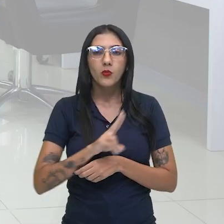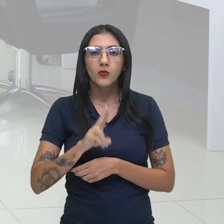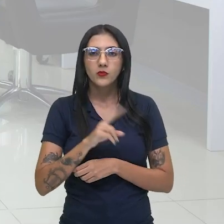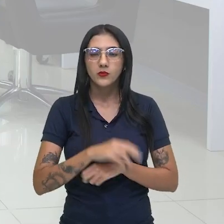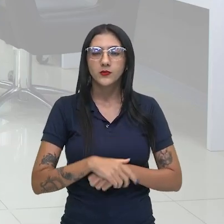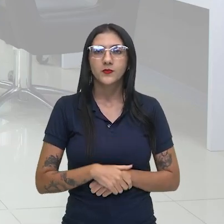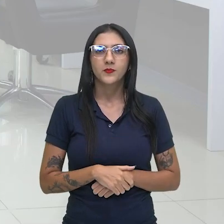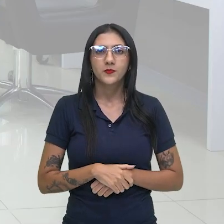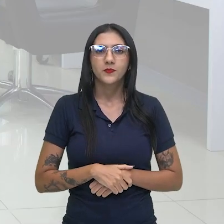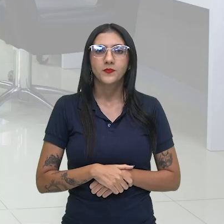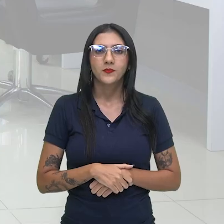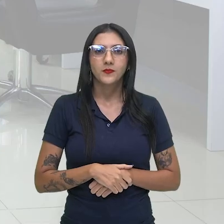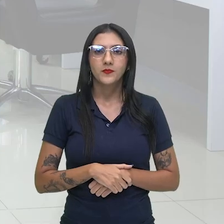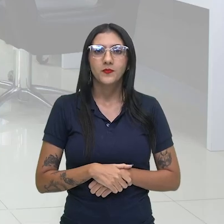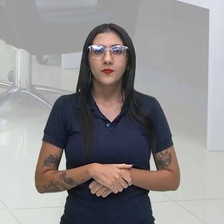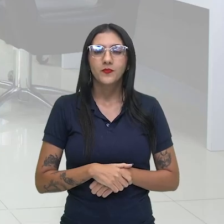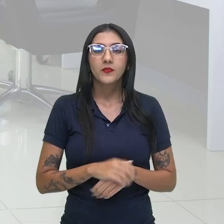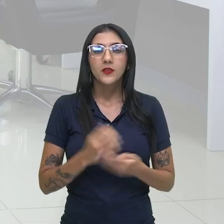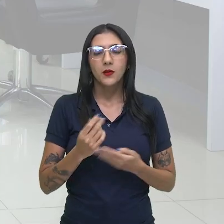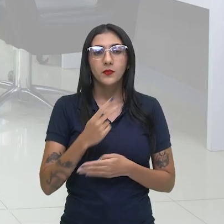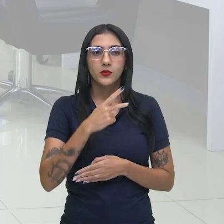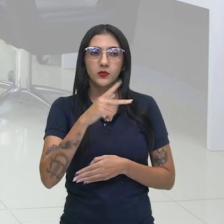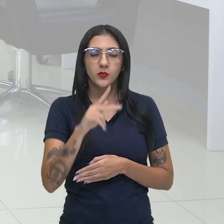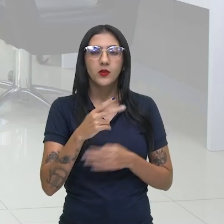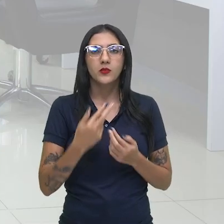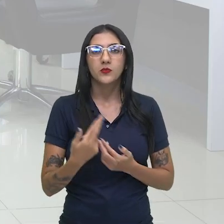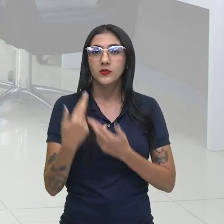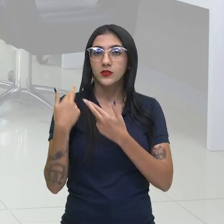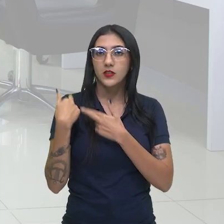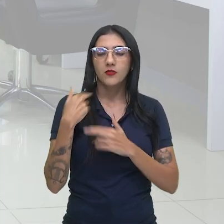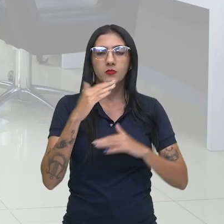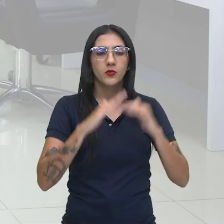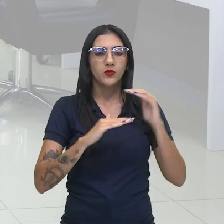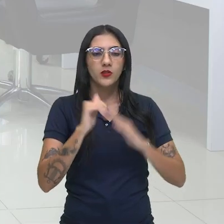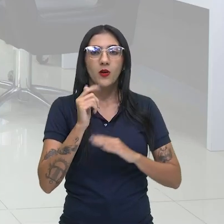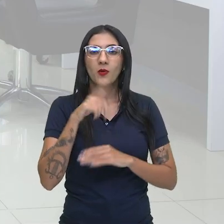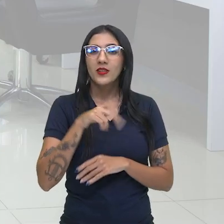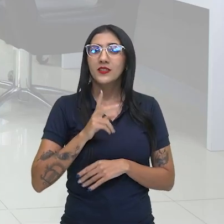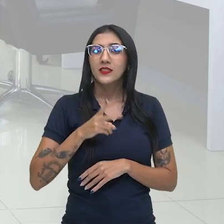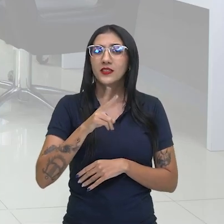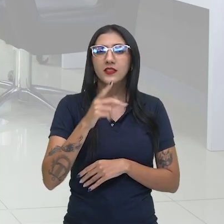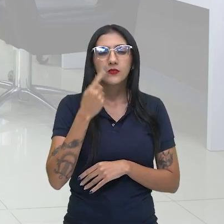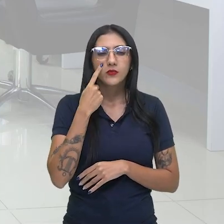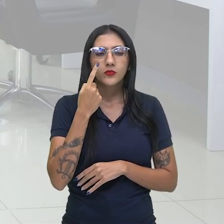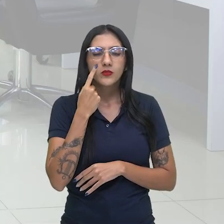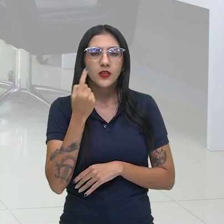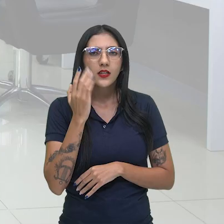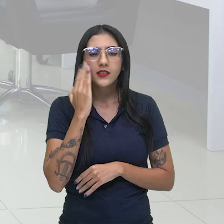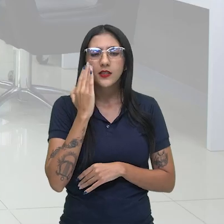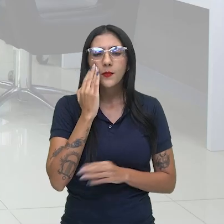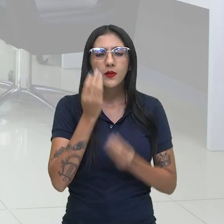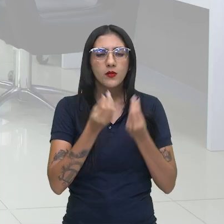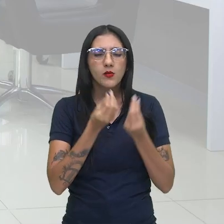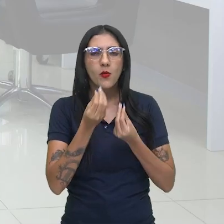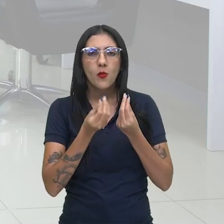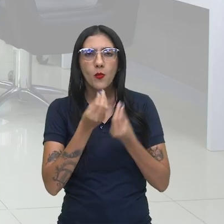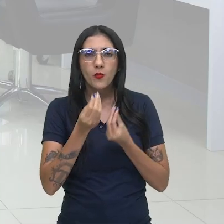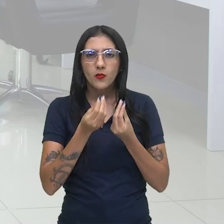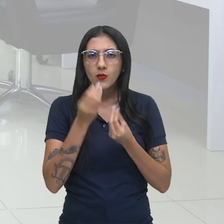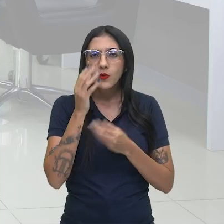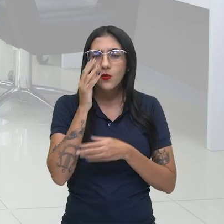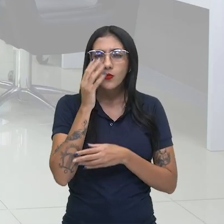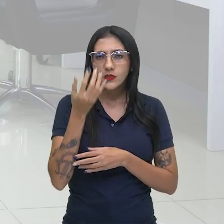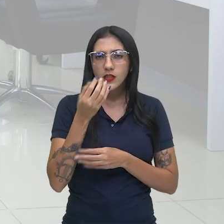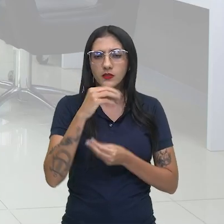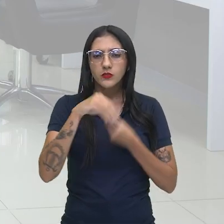O seu cabeleireiro, né, sempre está monitorando as reações que estão